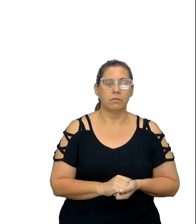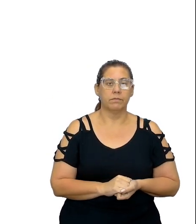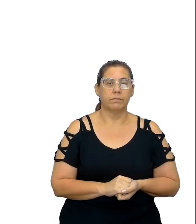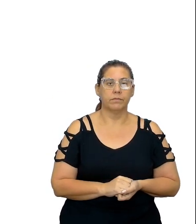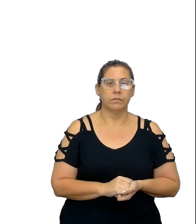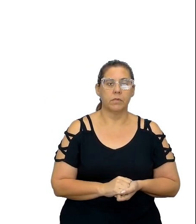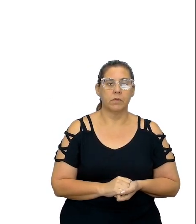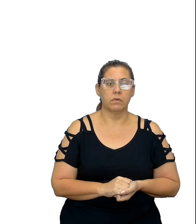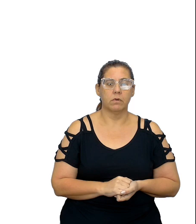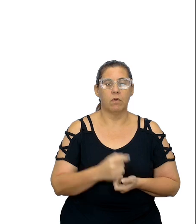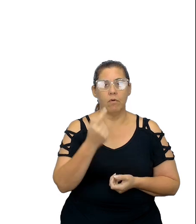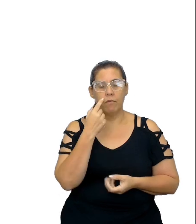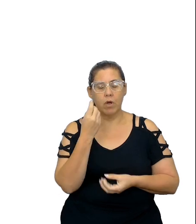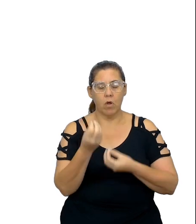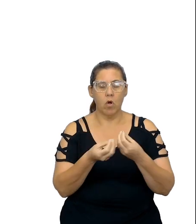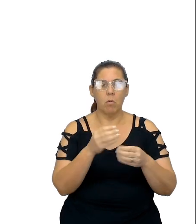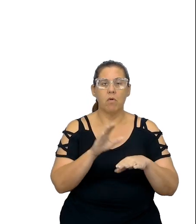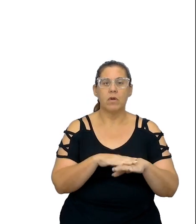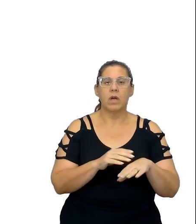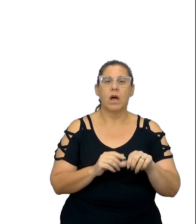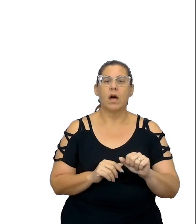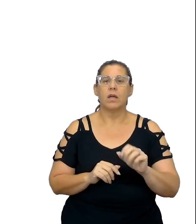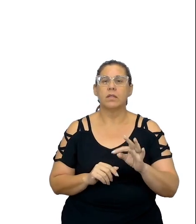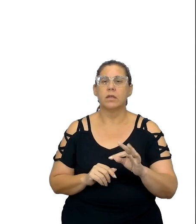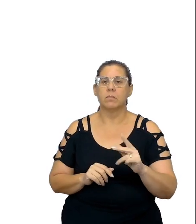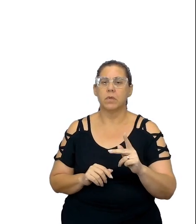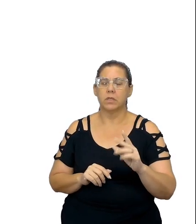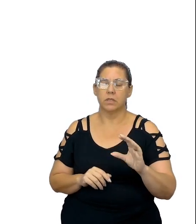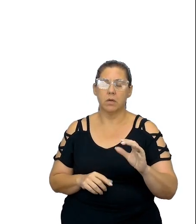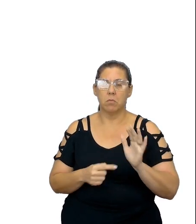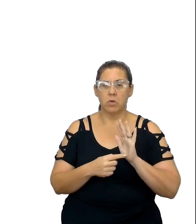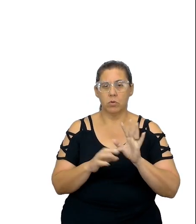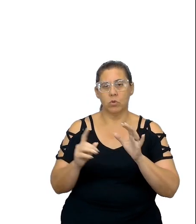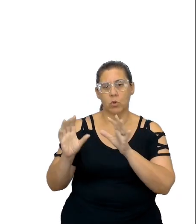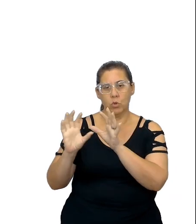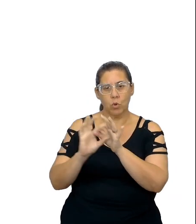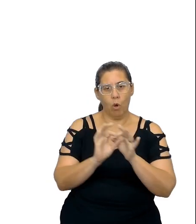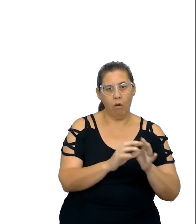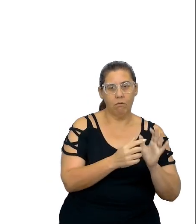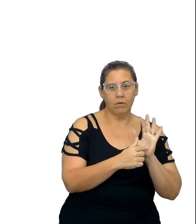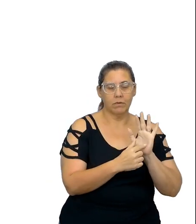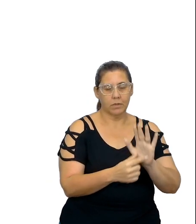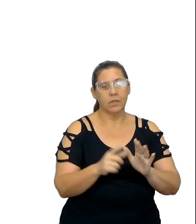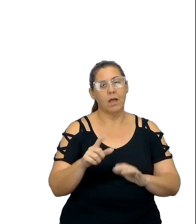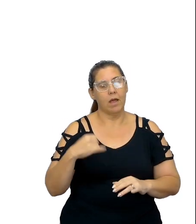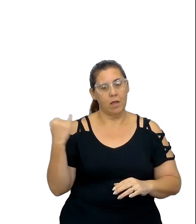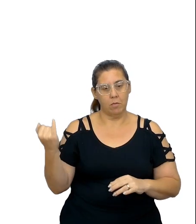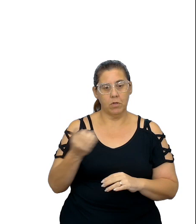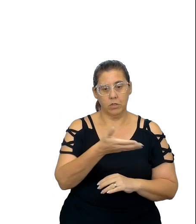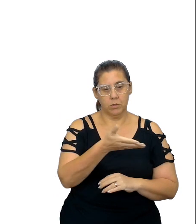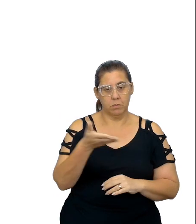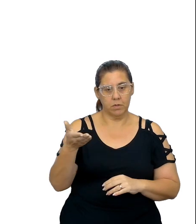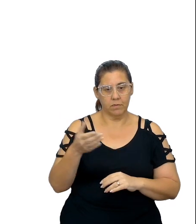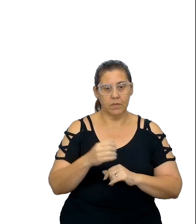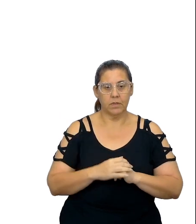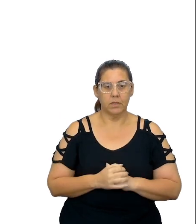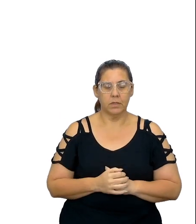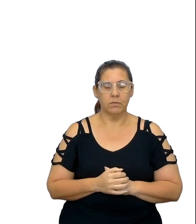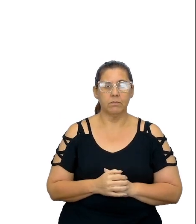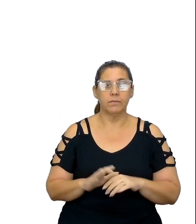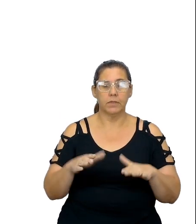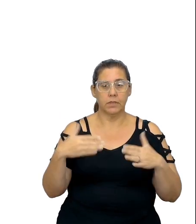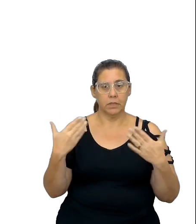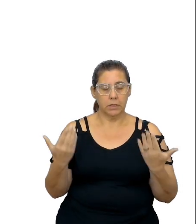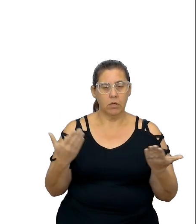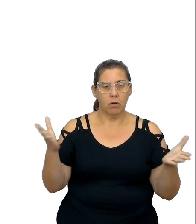da TPC, observando todo esse contexto aqui apresentado, tudo isso é muito relevante para vocês, né, professores?